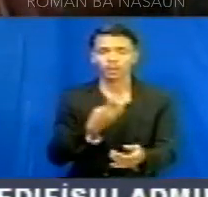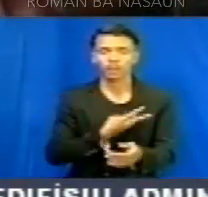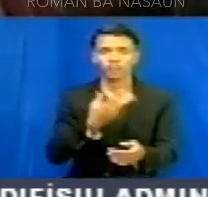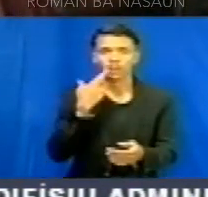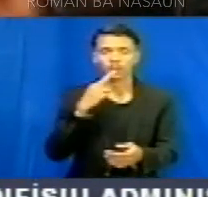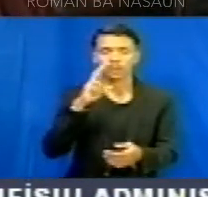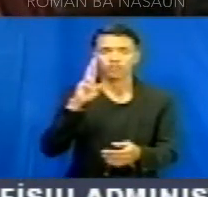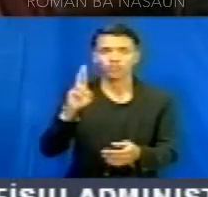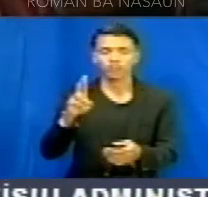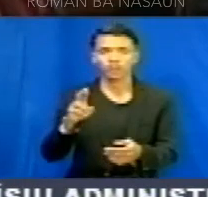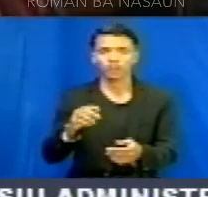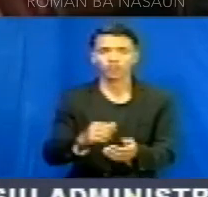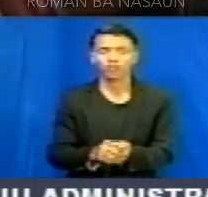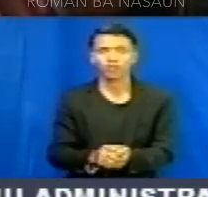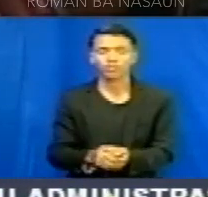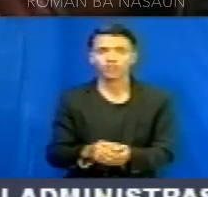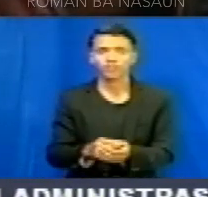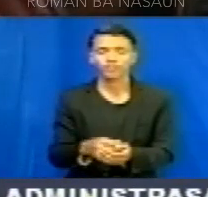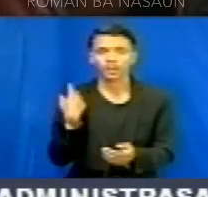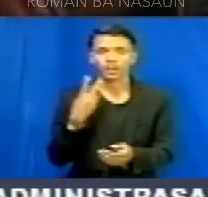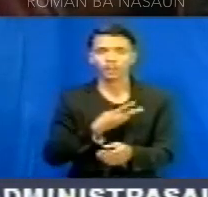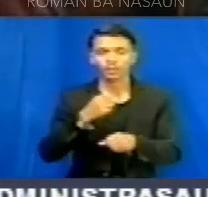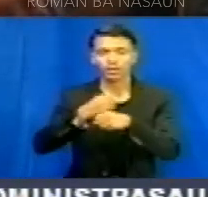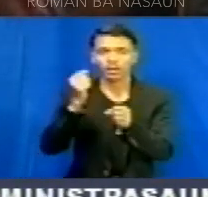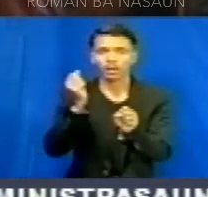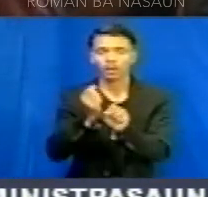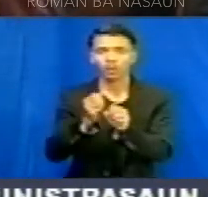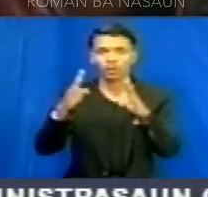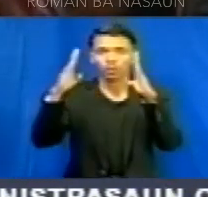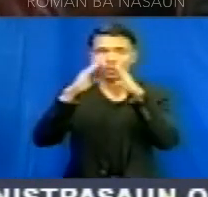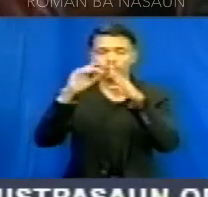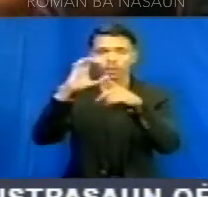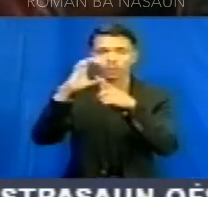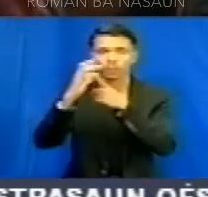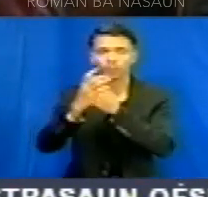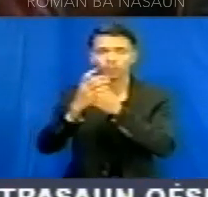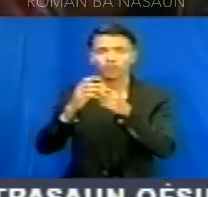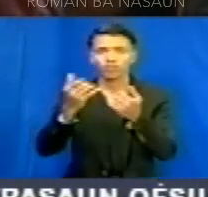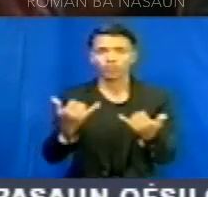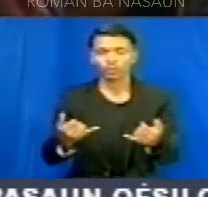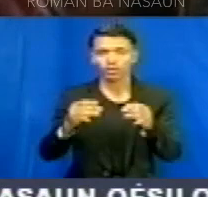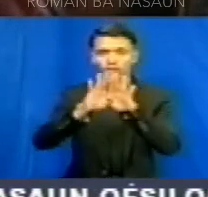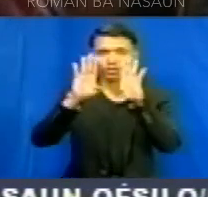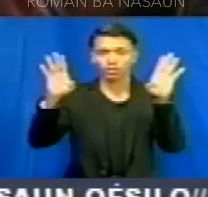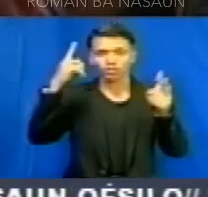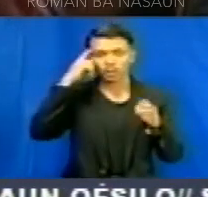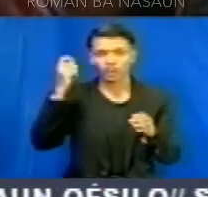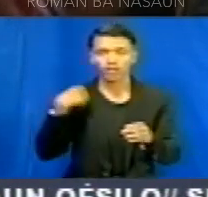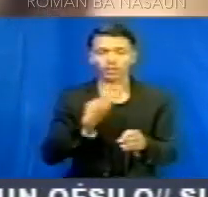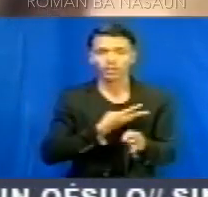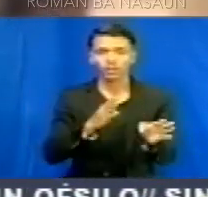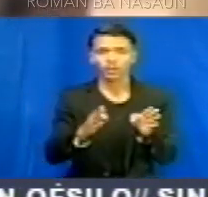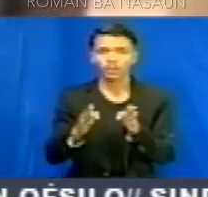resultado, ame facilidade, ame halu malisan. Agora ame halu, Nagura. Tamanema ne preparação,